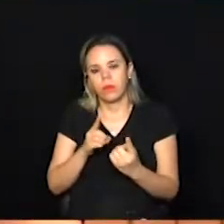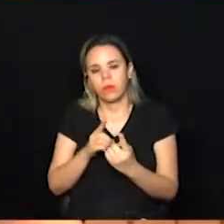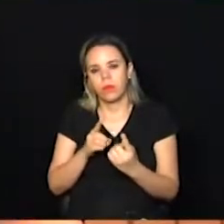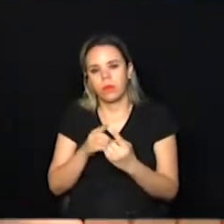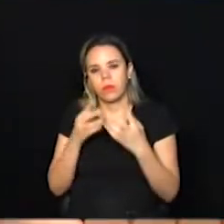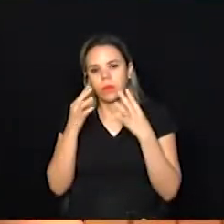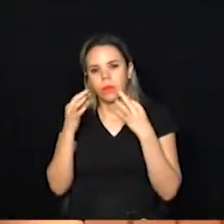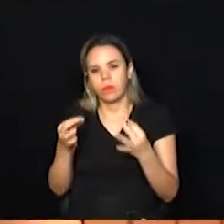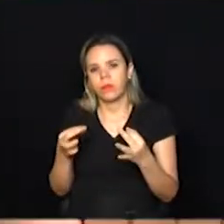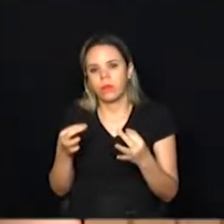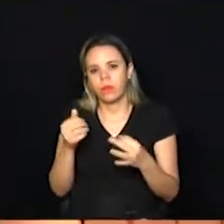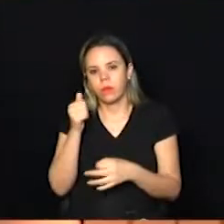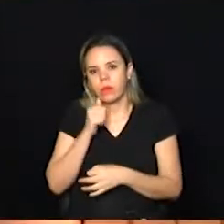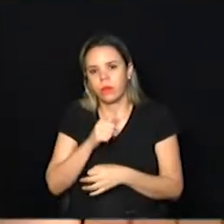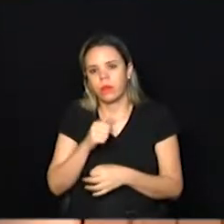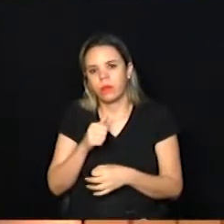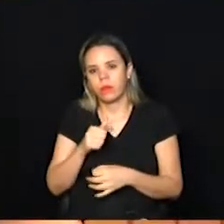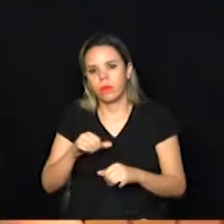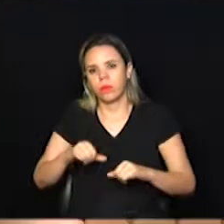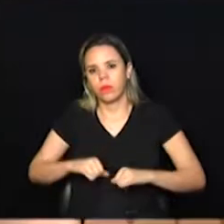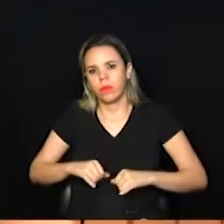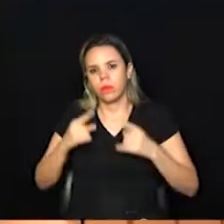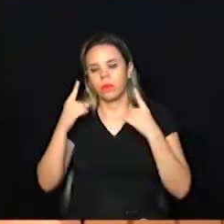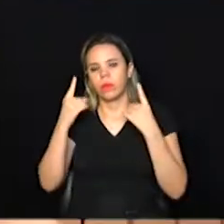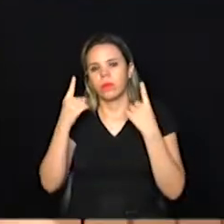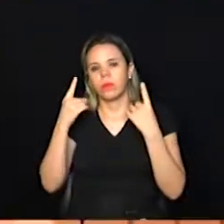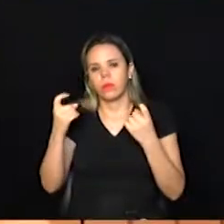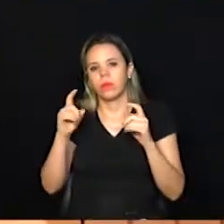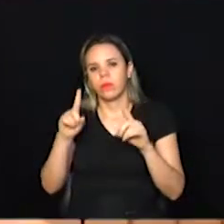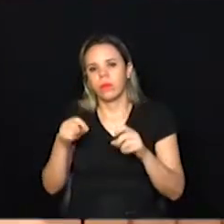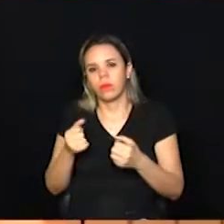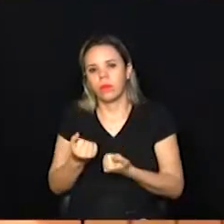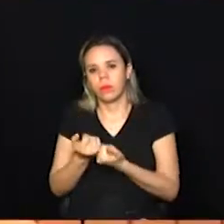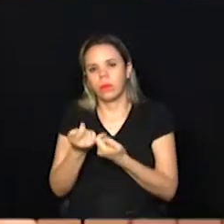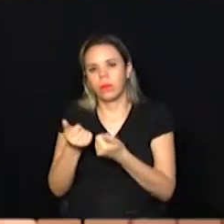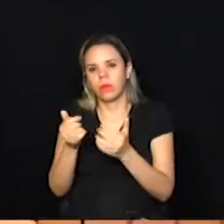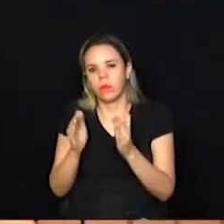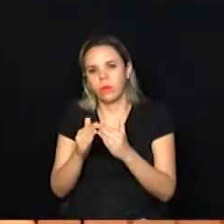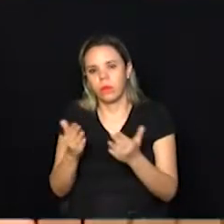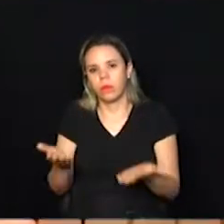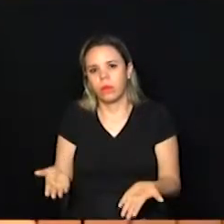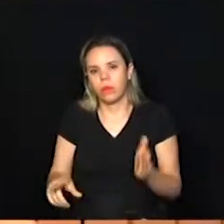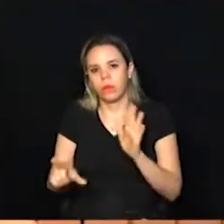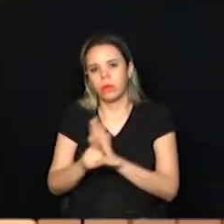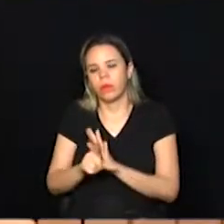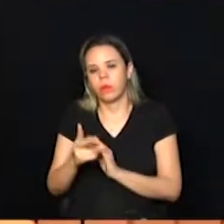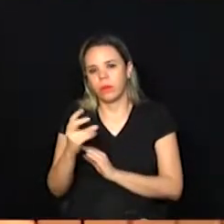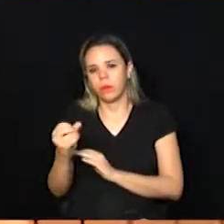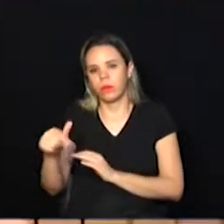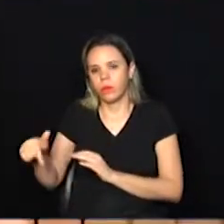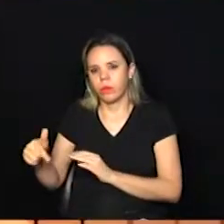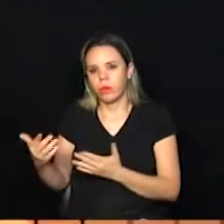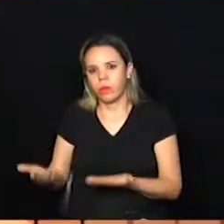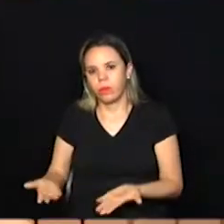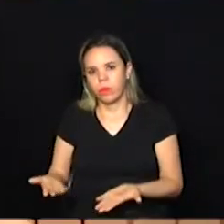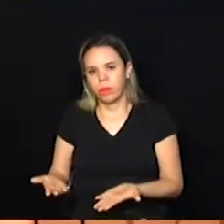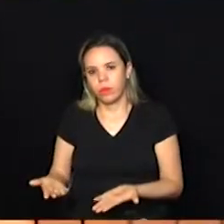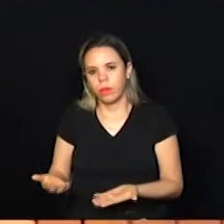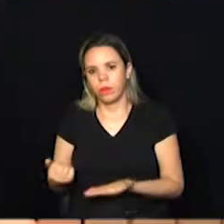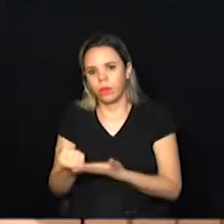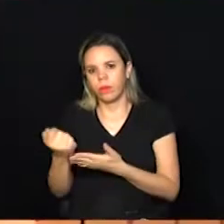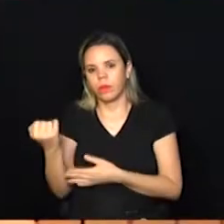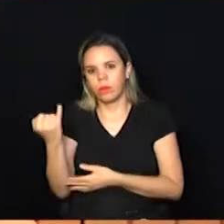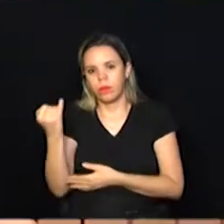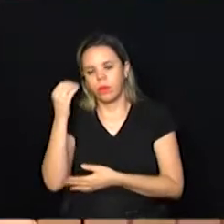atenção às mulheres em situação de violência, e sobre o auxílio moradia, né, essa lei de 2007, que é um auxílio